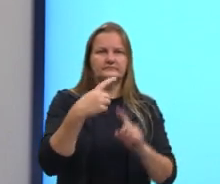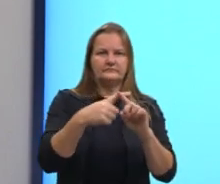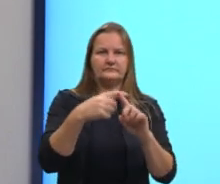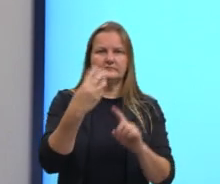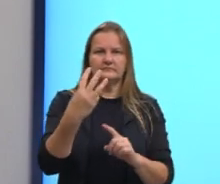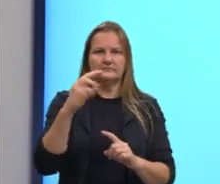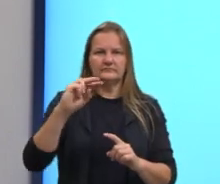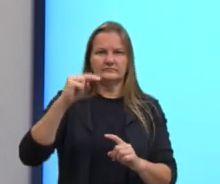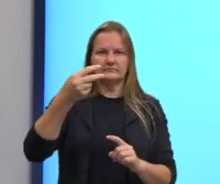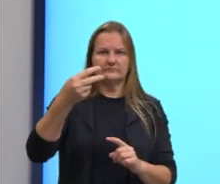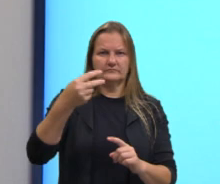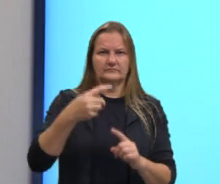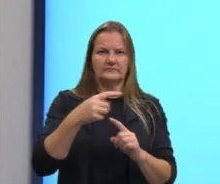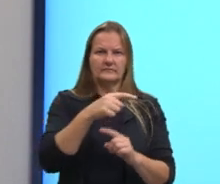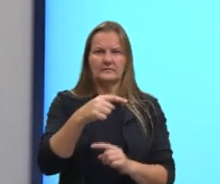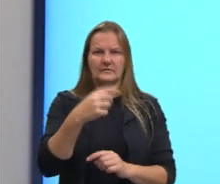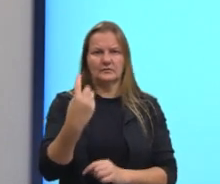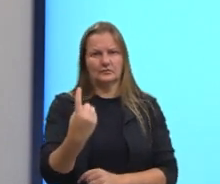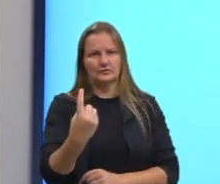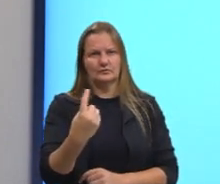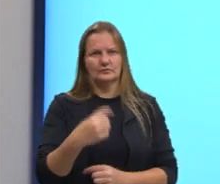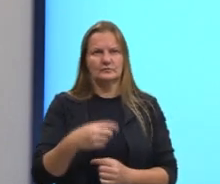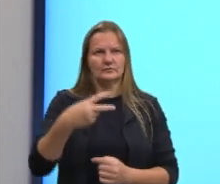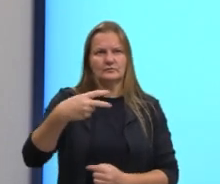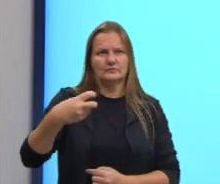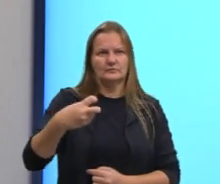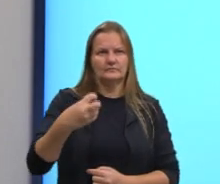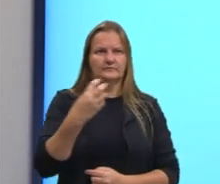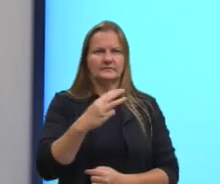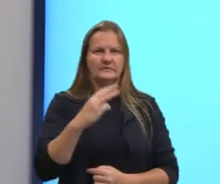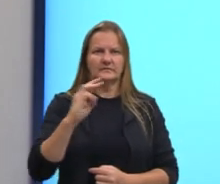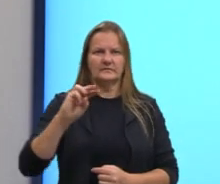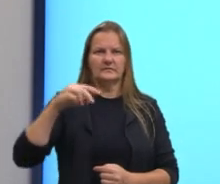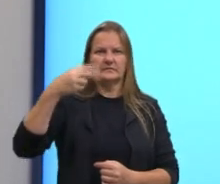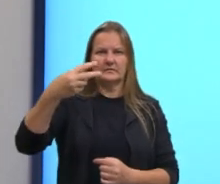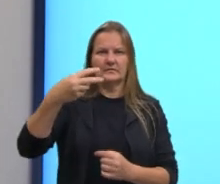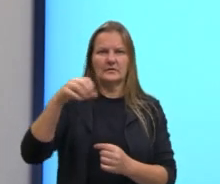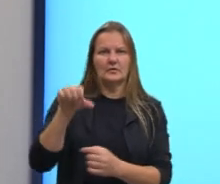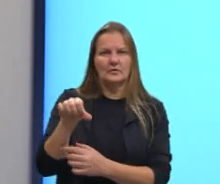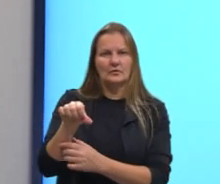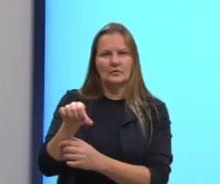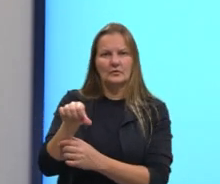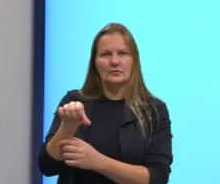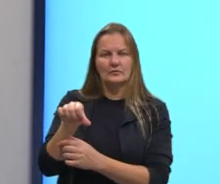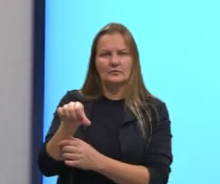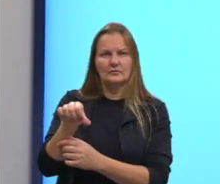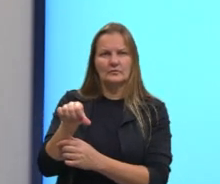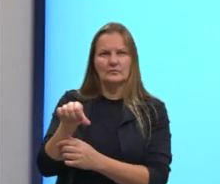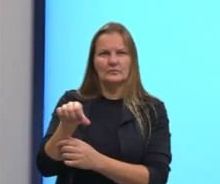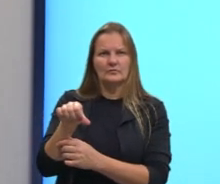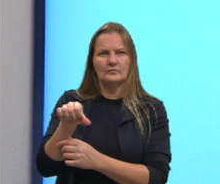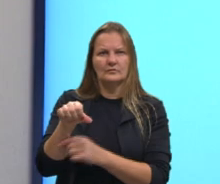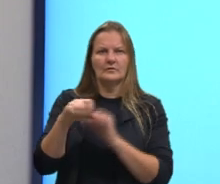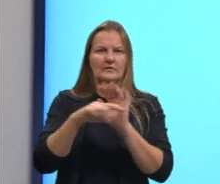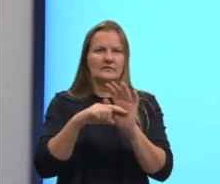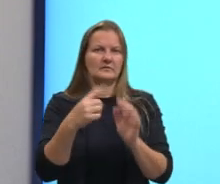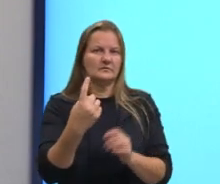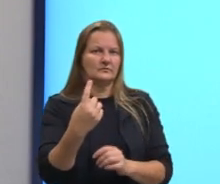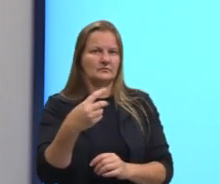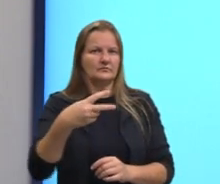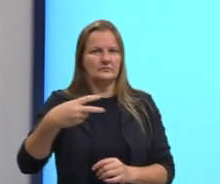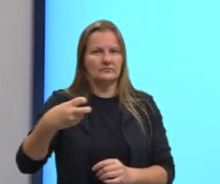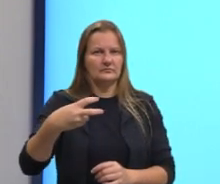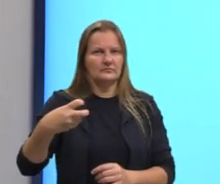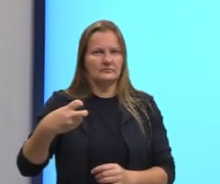multiplica 3 ao quadrado menos 1 3 ao quadrado é nove então vou ter dois que multiplica 9 - um